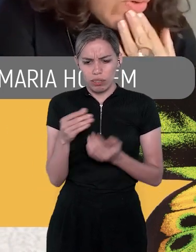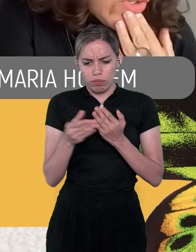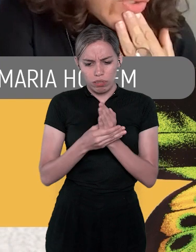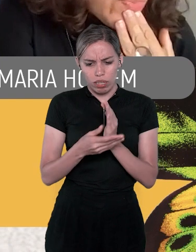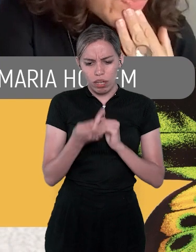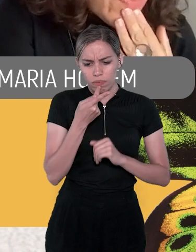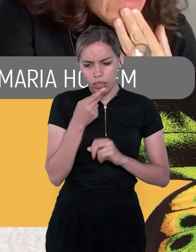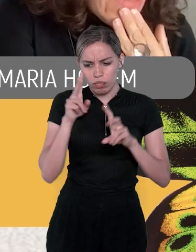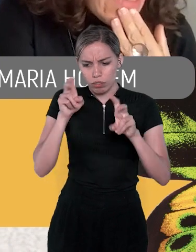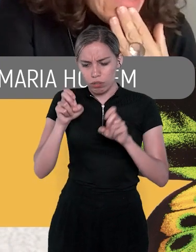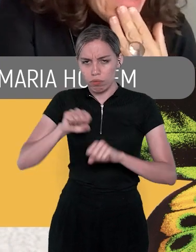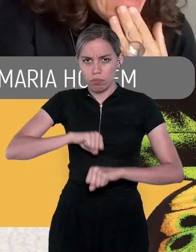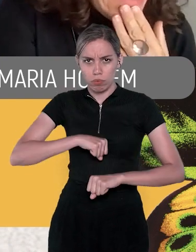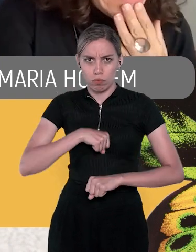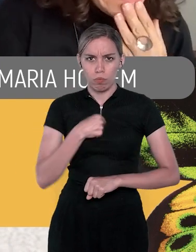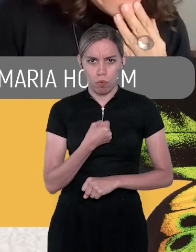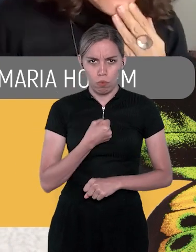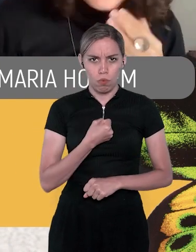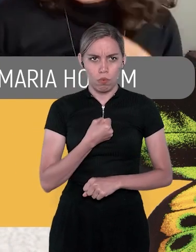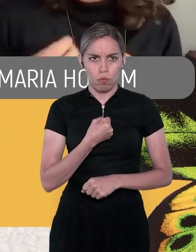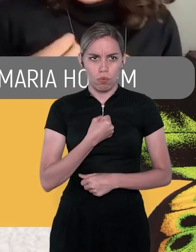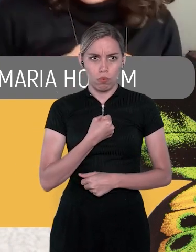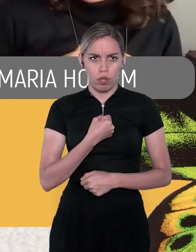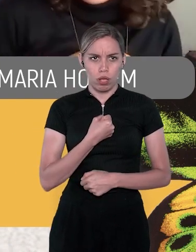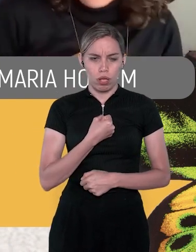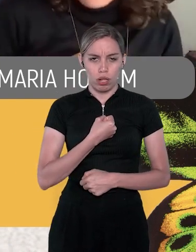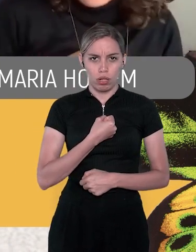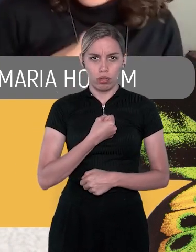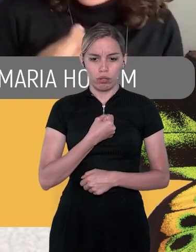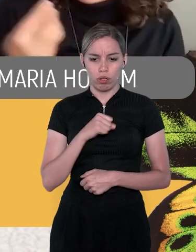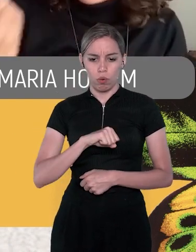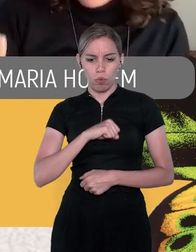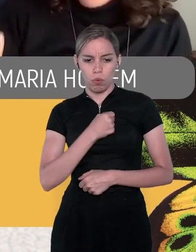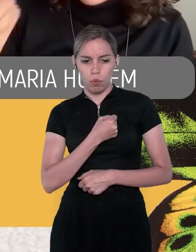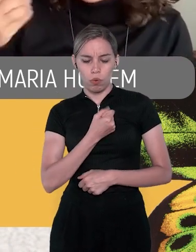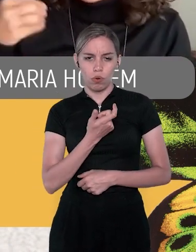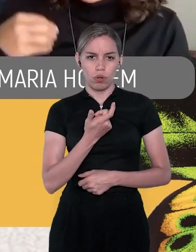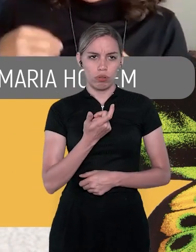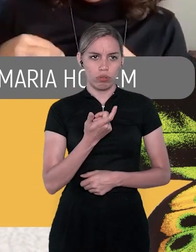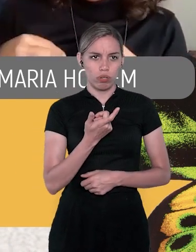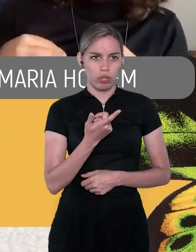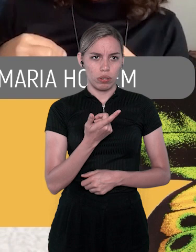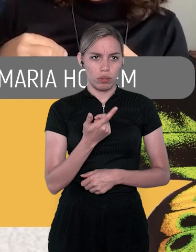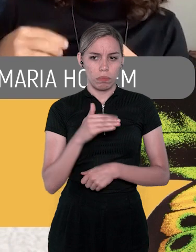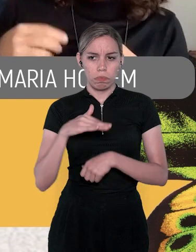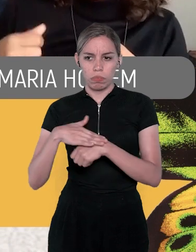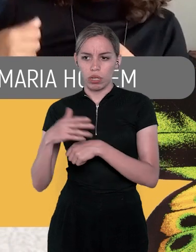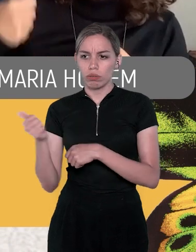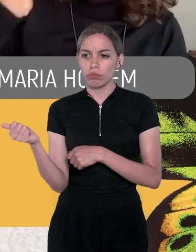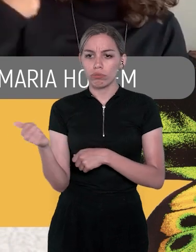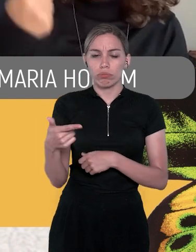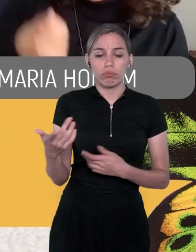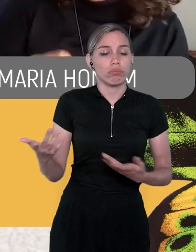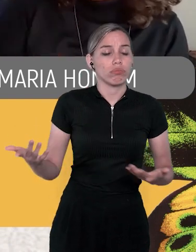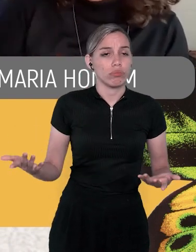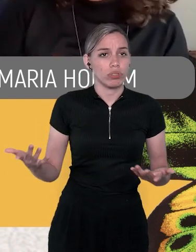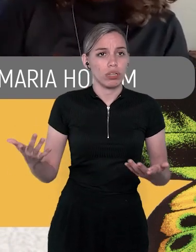do ódio, e o ódio está além ou aquém da negação, e o